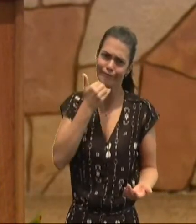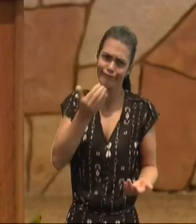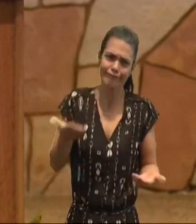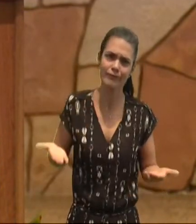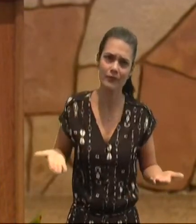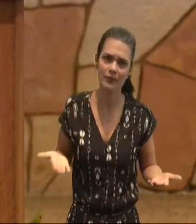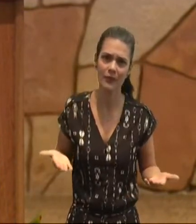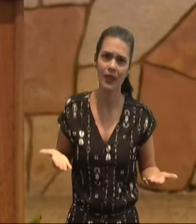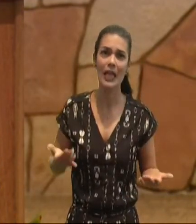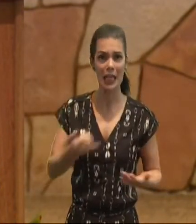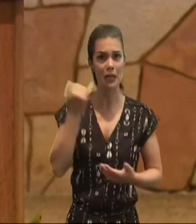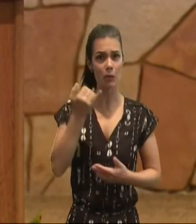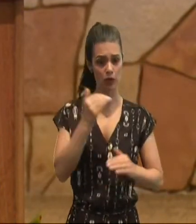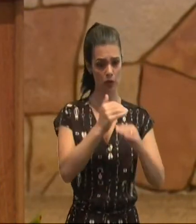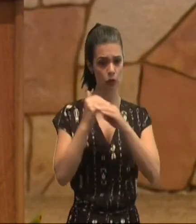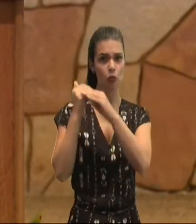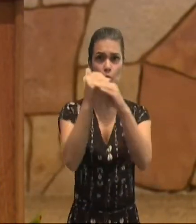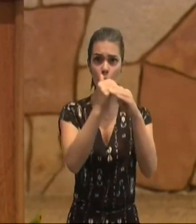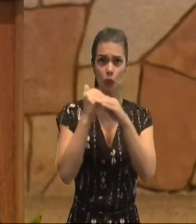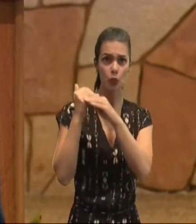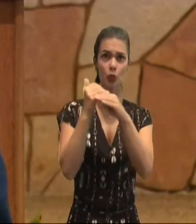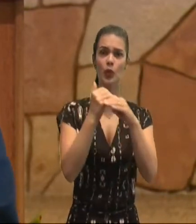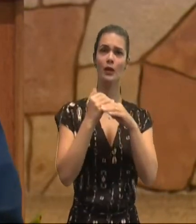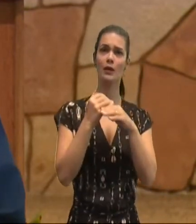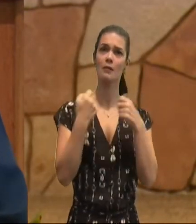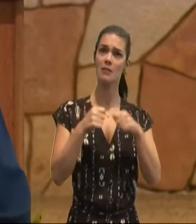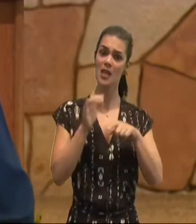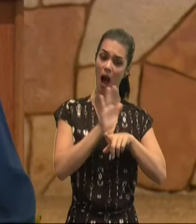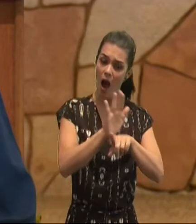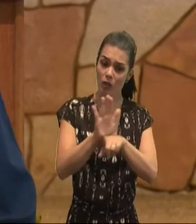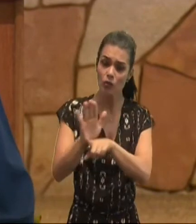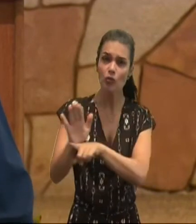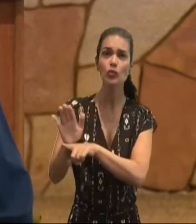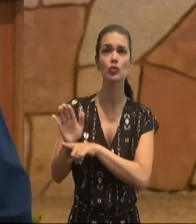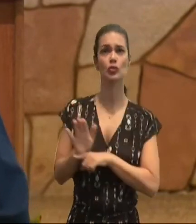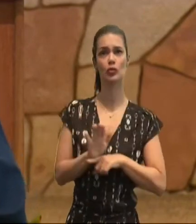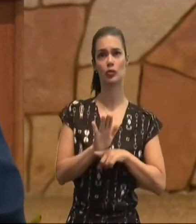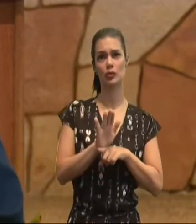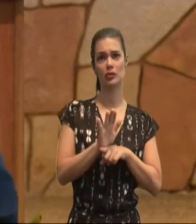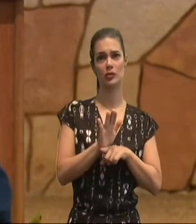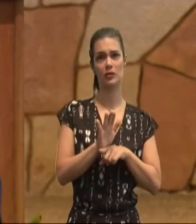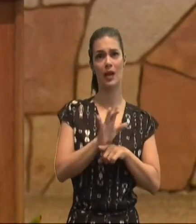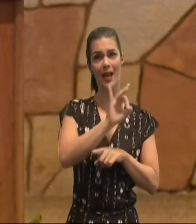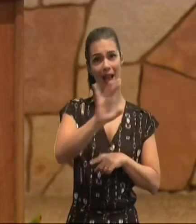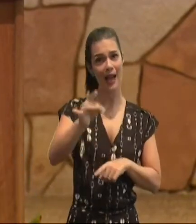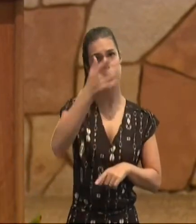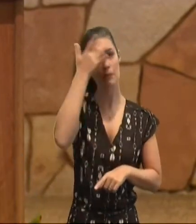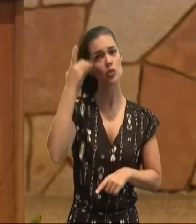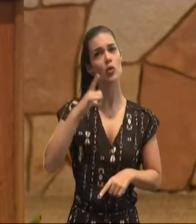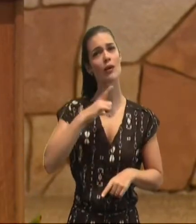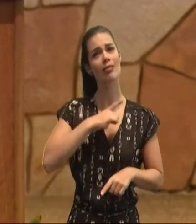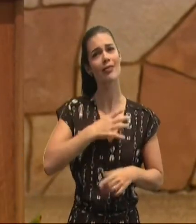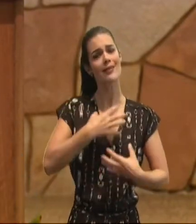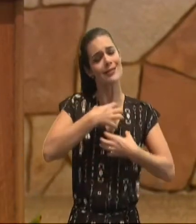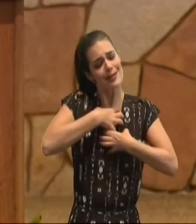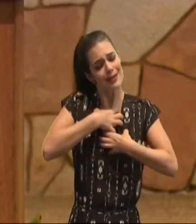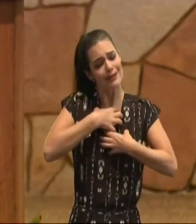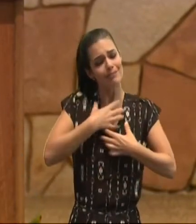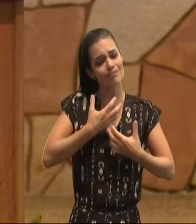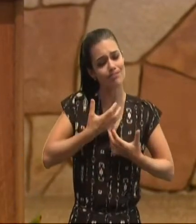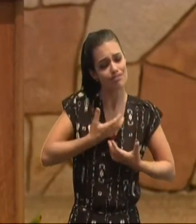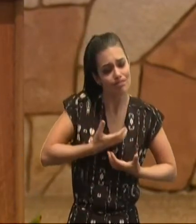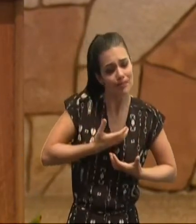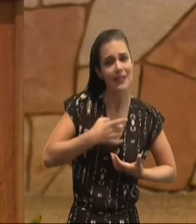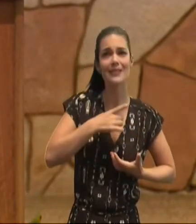motivo, de gloriar-se, unicamente em si, e não em outro, porque cada um, levará o seu próprio fardo, nós podemos, auxiliar,